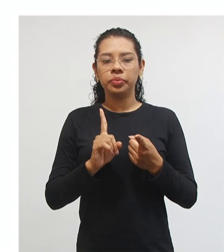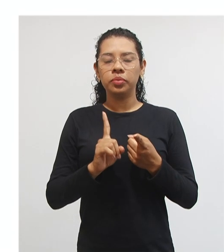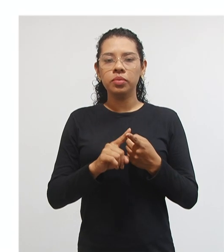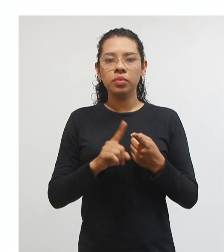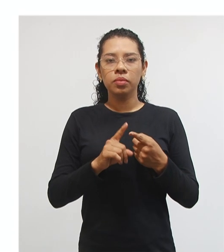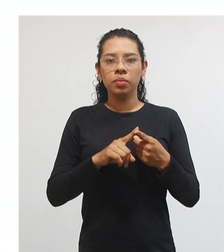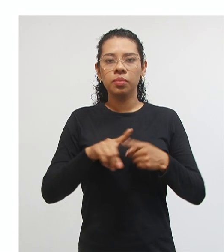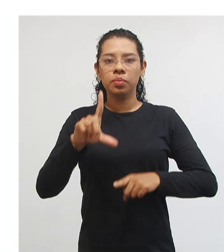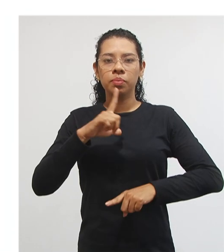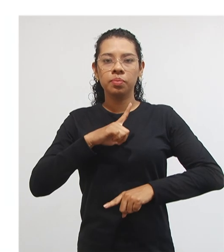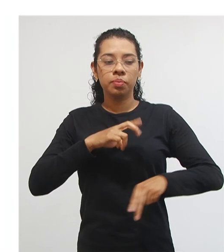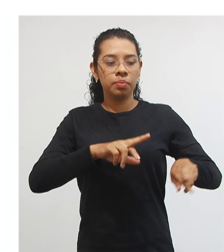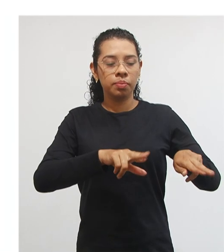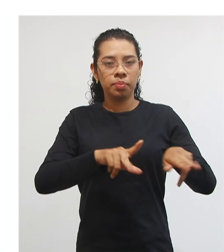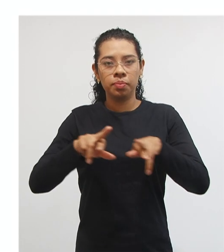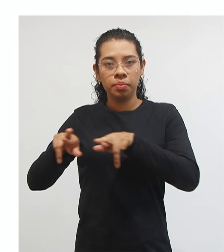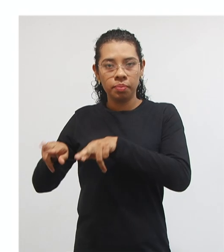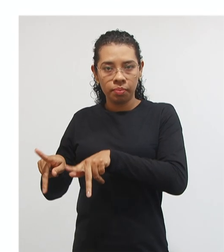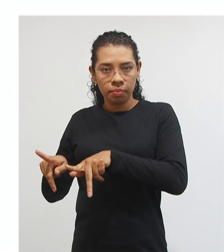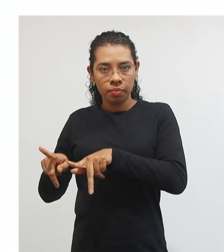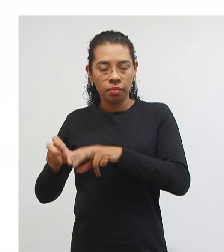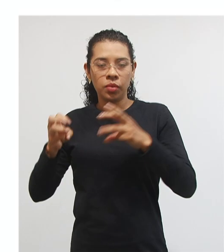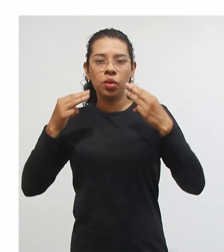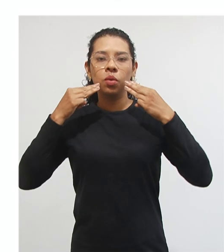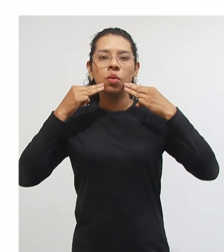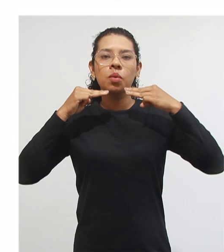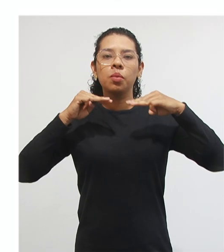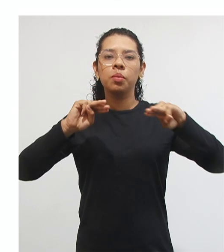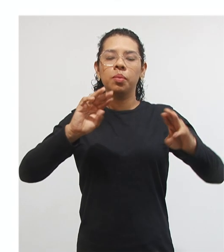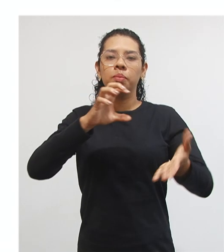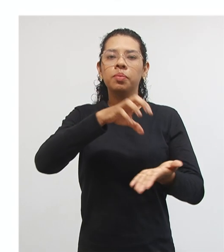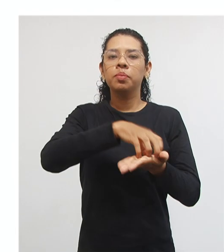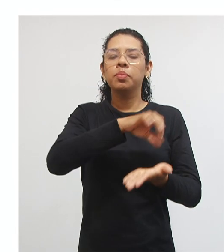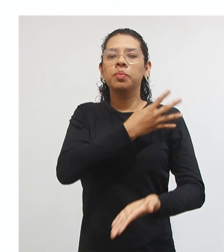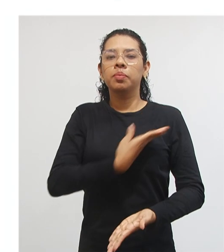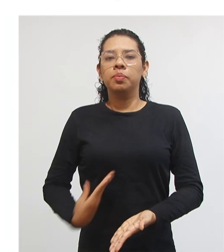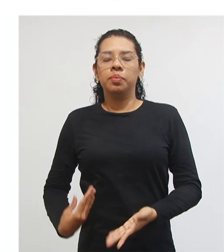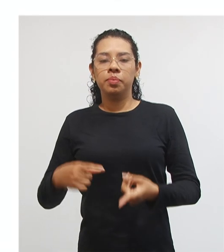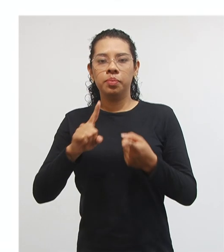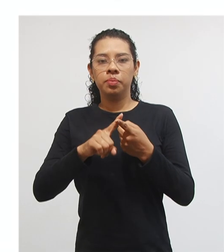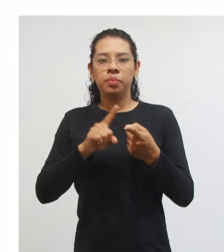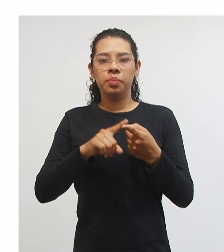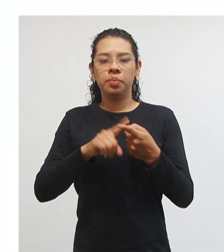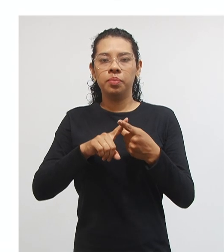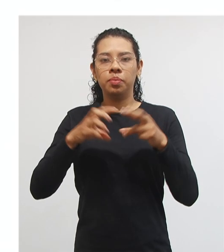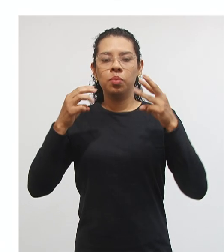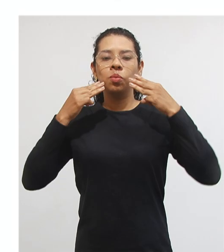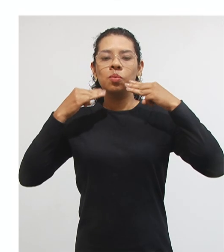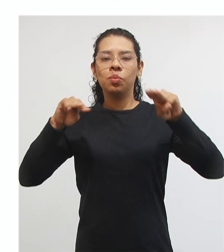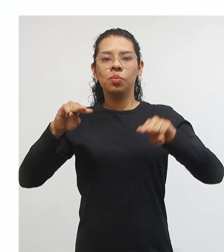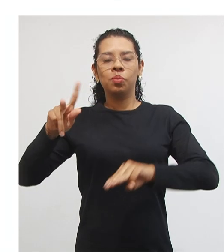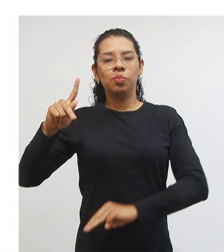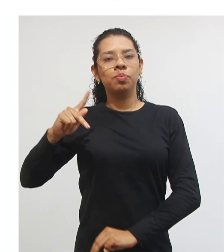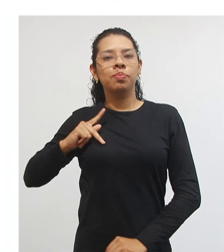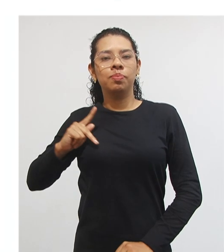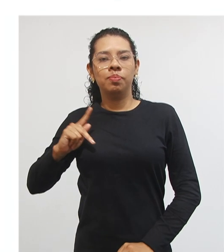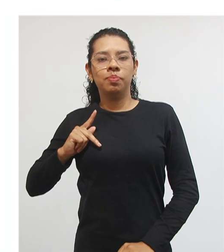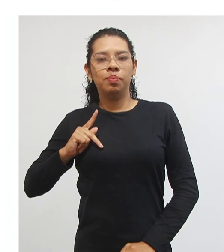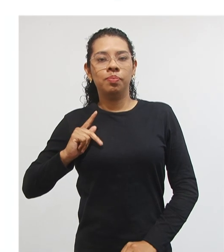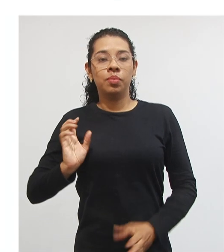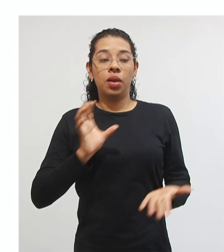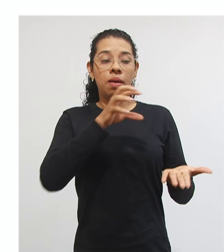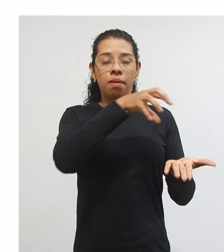A diferença aqui básica entre o marketing no setor público e o marketing no setor privado é que no setor público nós temos